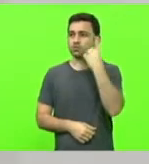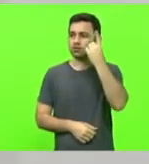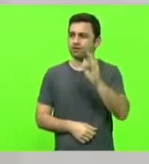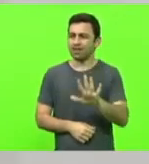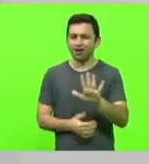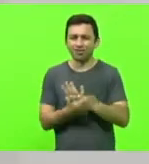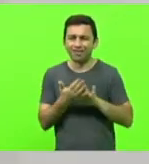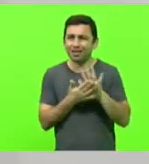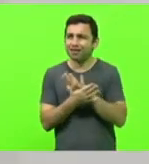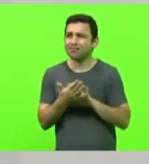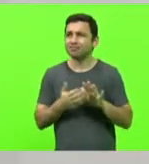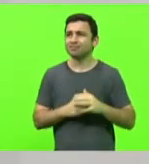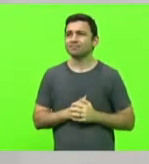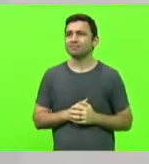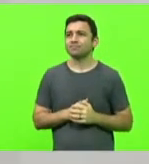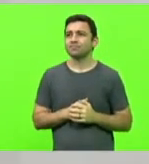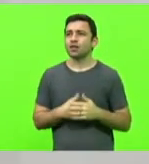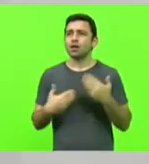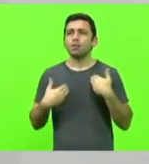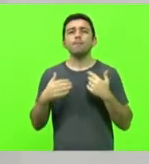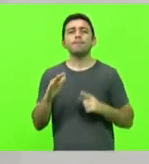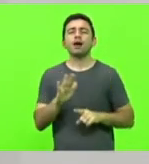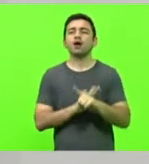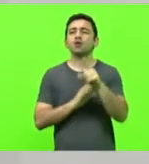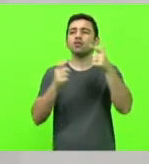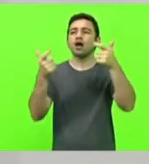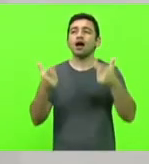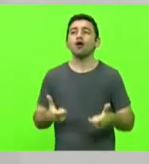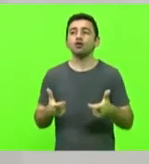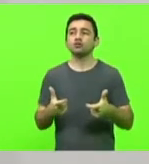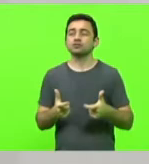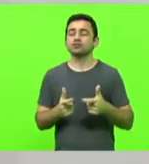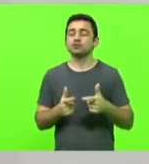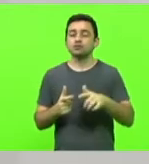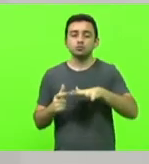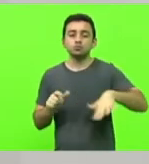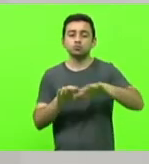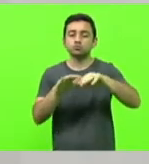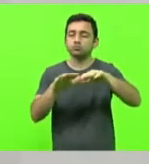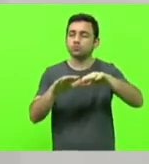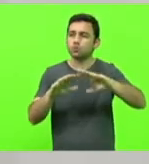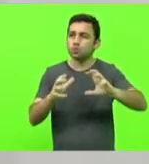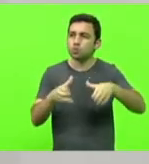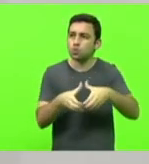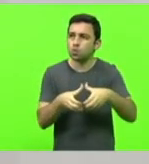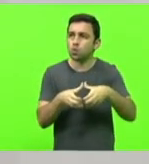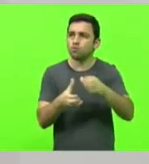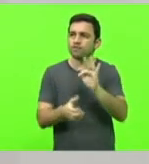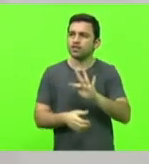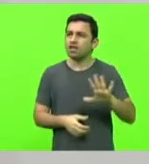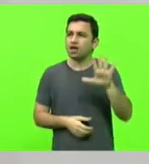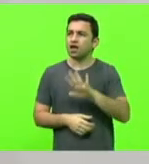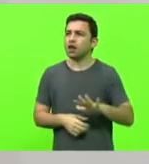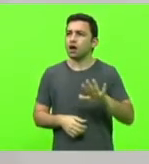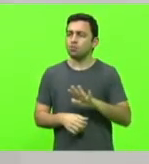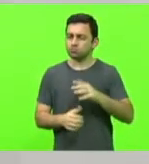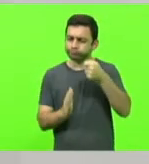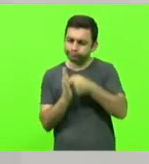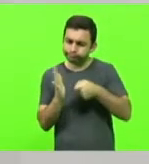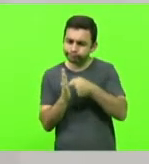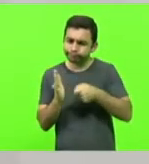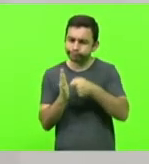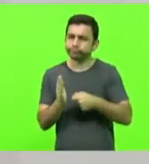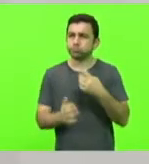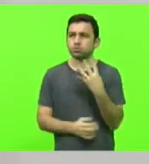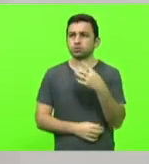presente. Aí eu pergunto, cadê a nossa bancada federal para lutar pela 470? Cadê